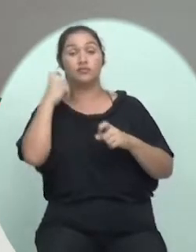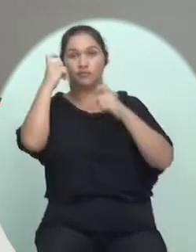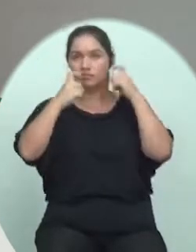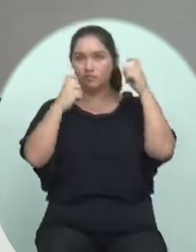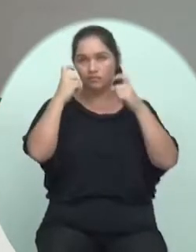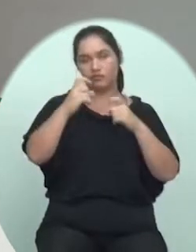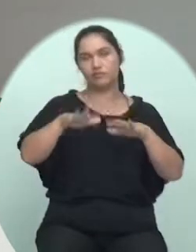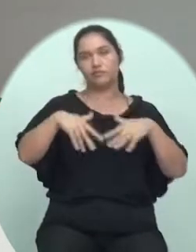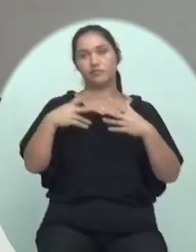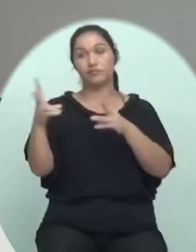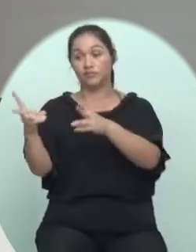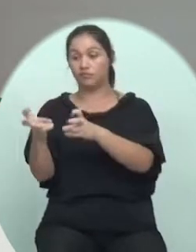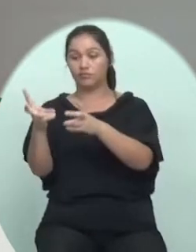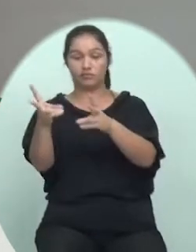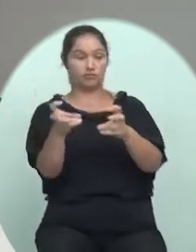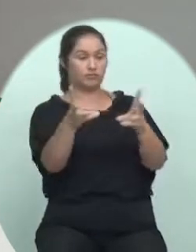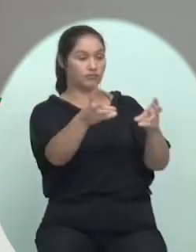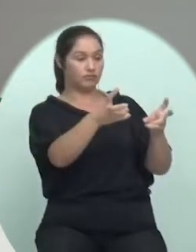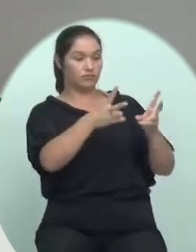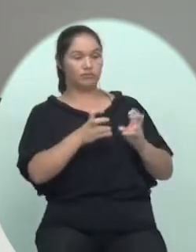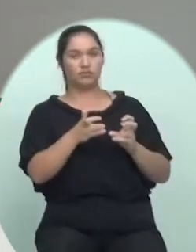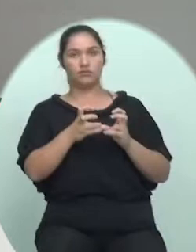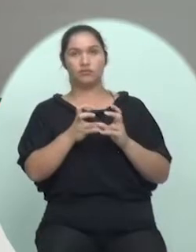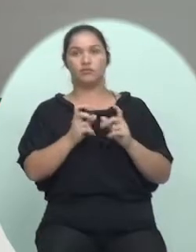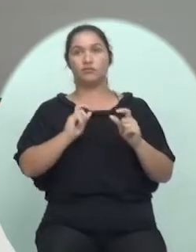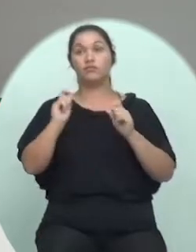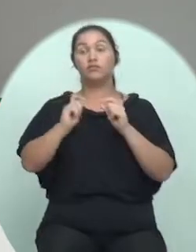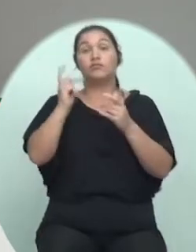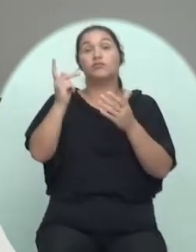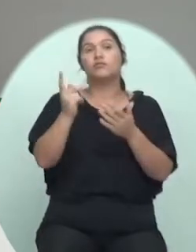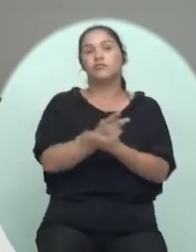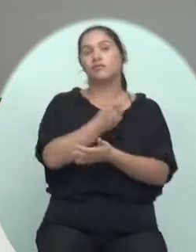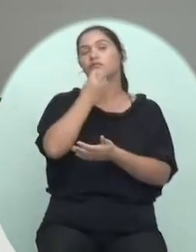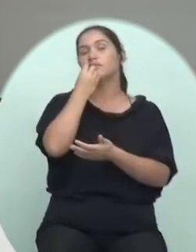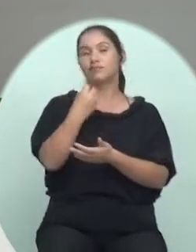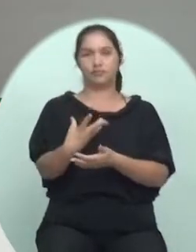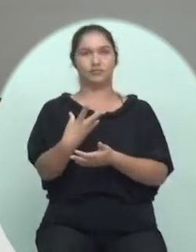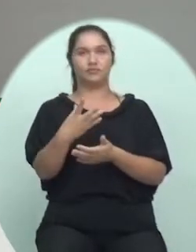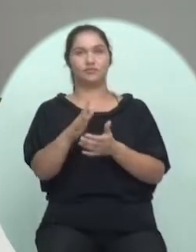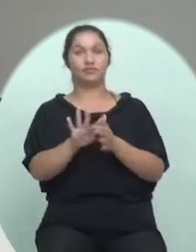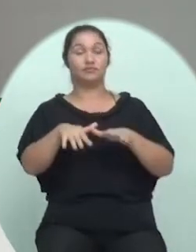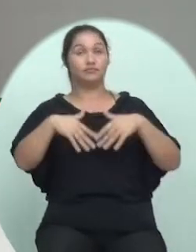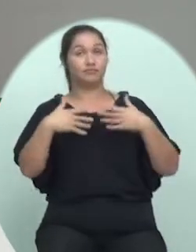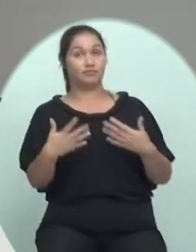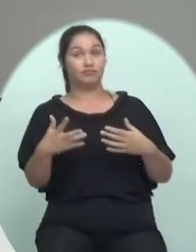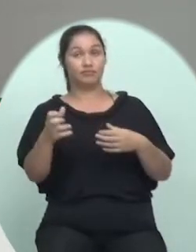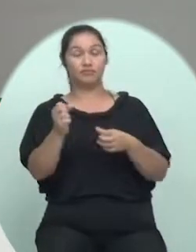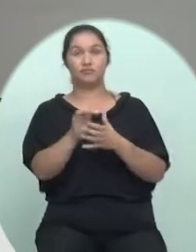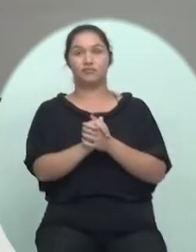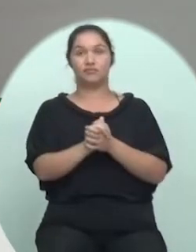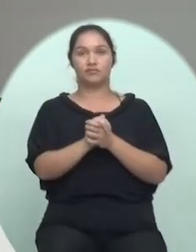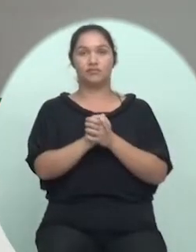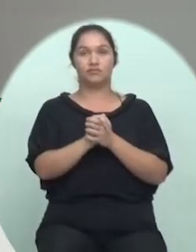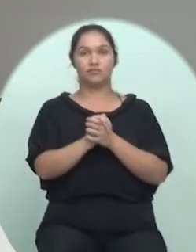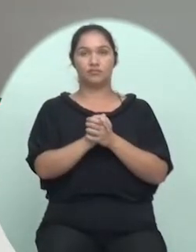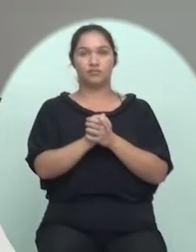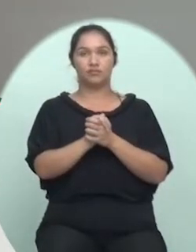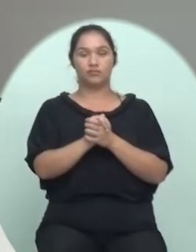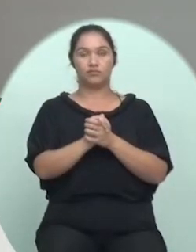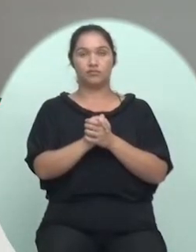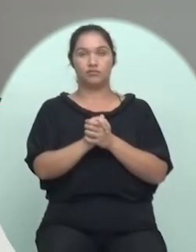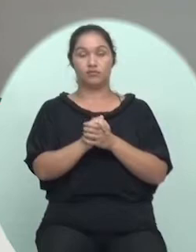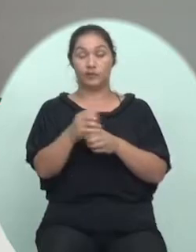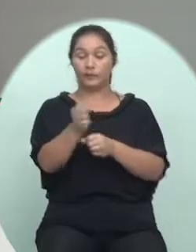começamos a perceber alguns resultados positivos. E nesse ano aí estou na comissão